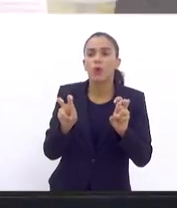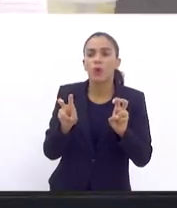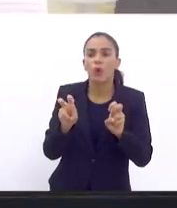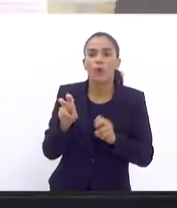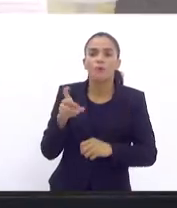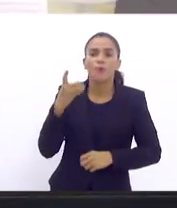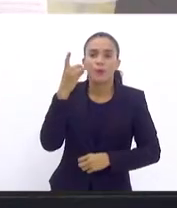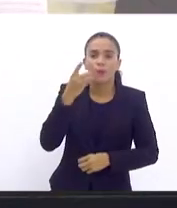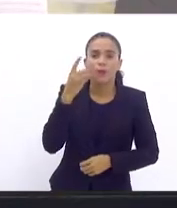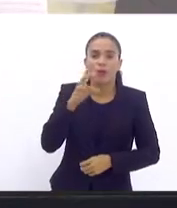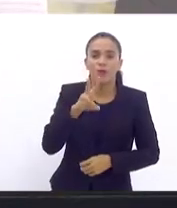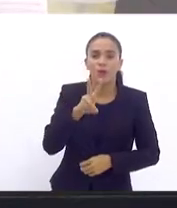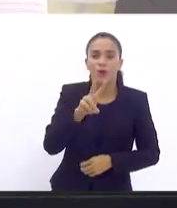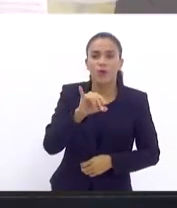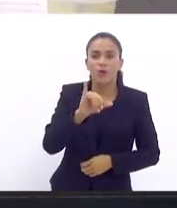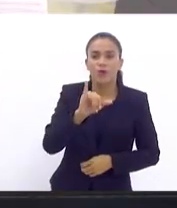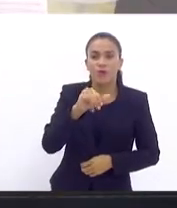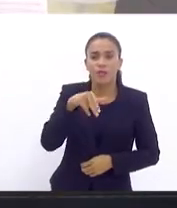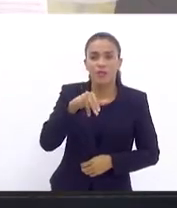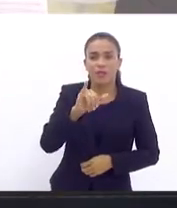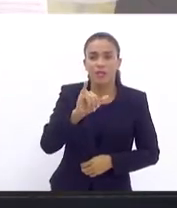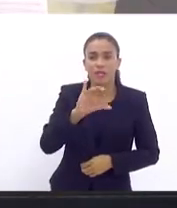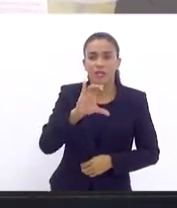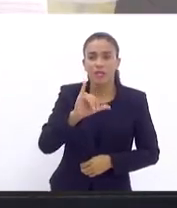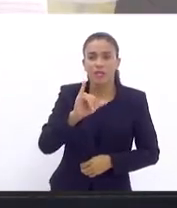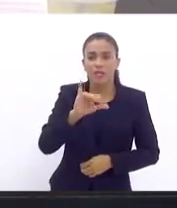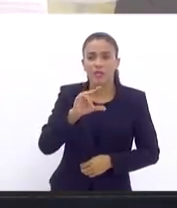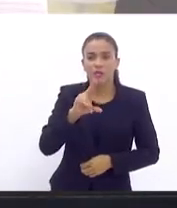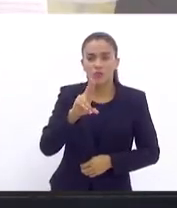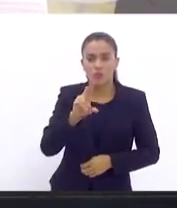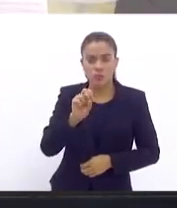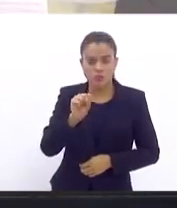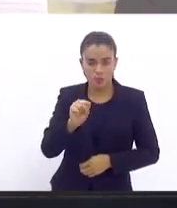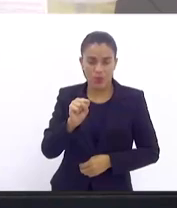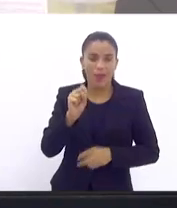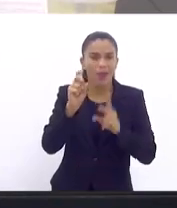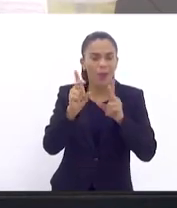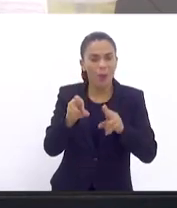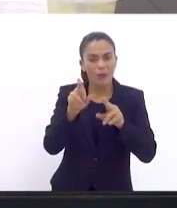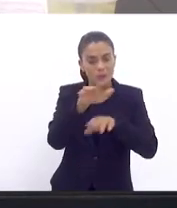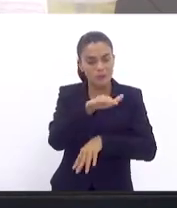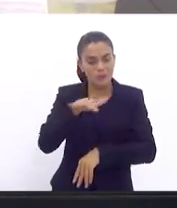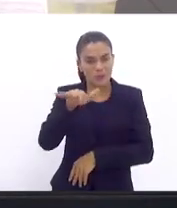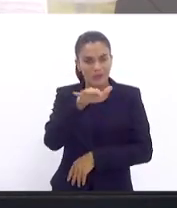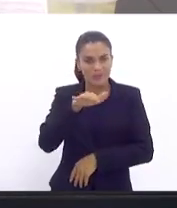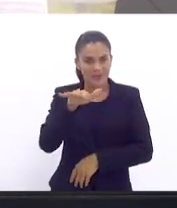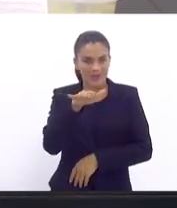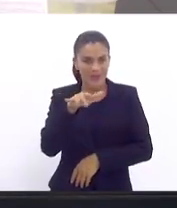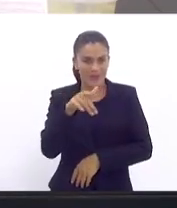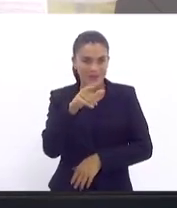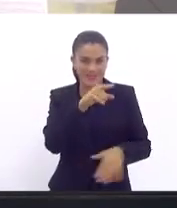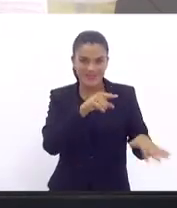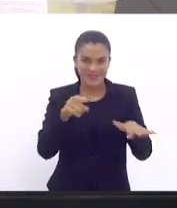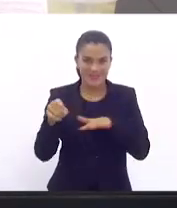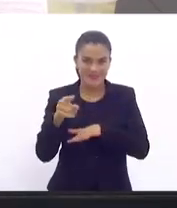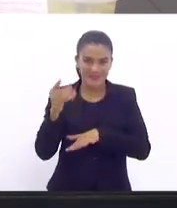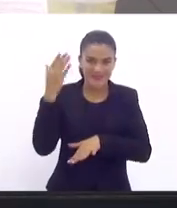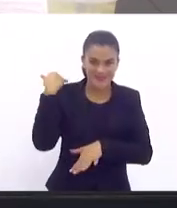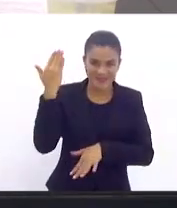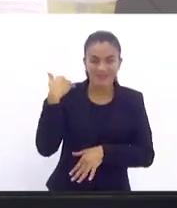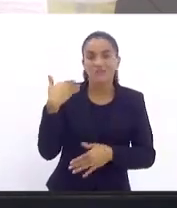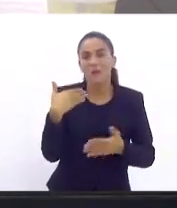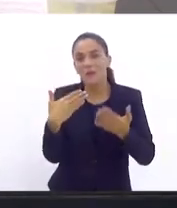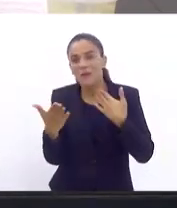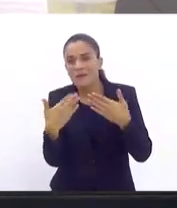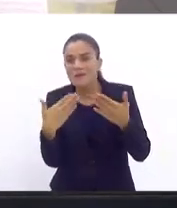viníciusulino é um pouco parecida com uma questão que eu levantei na semana passada e aí vossa excelência dialogando